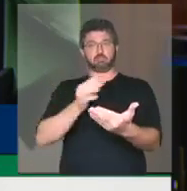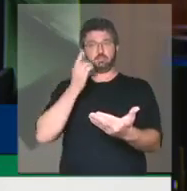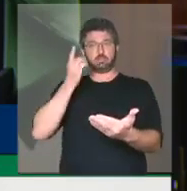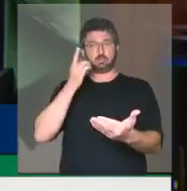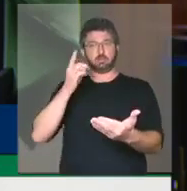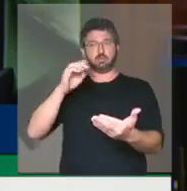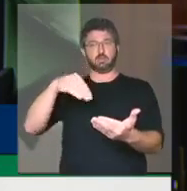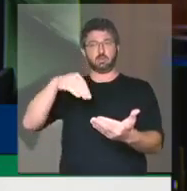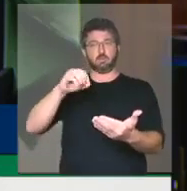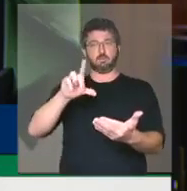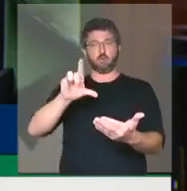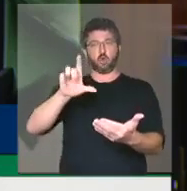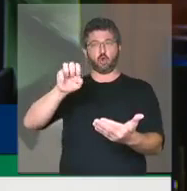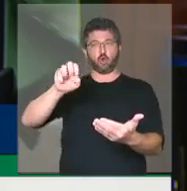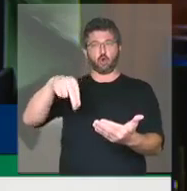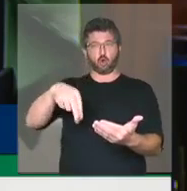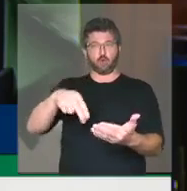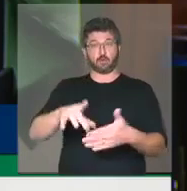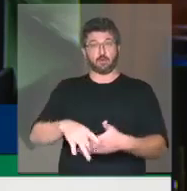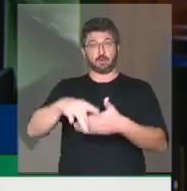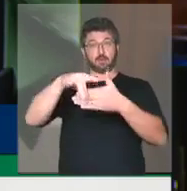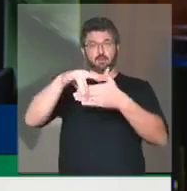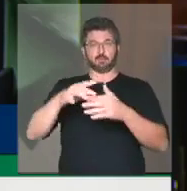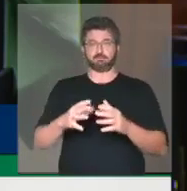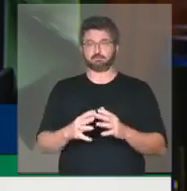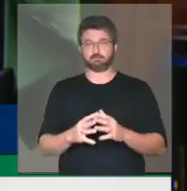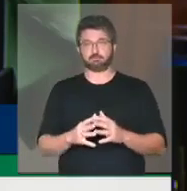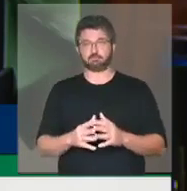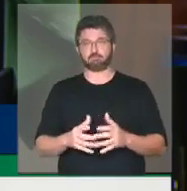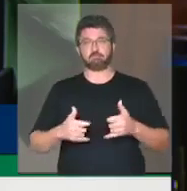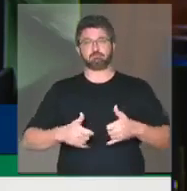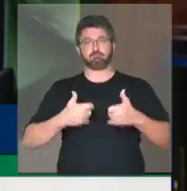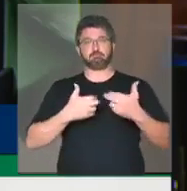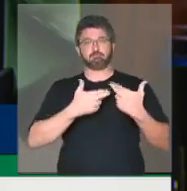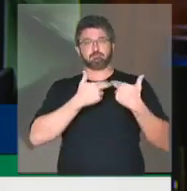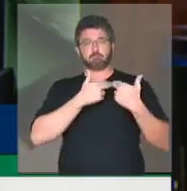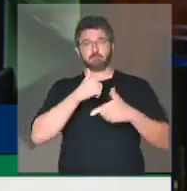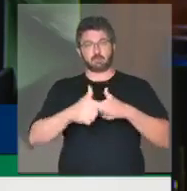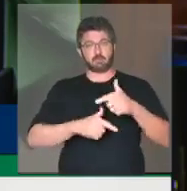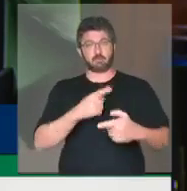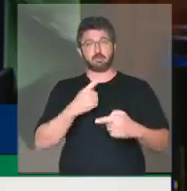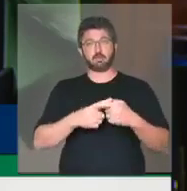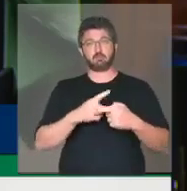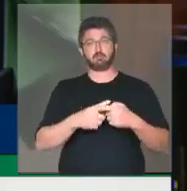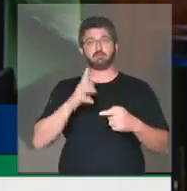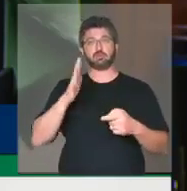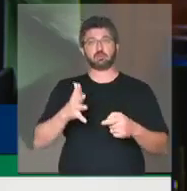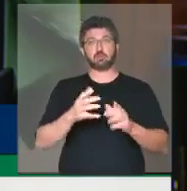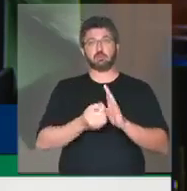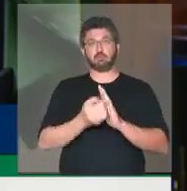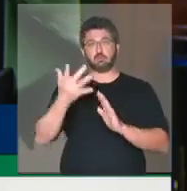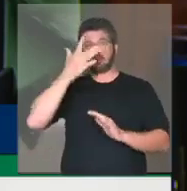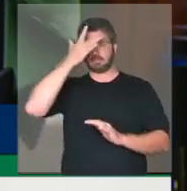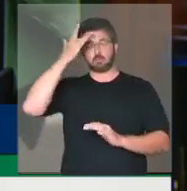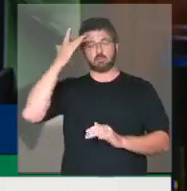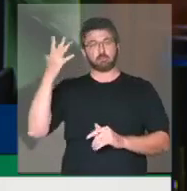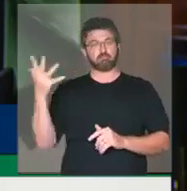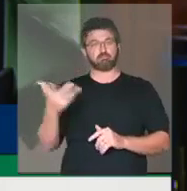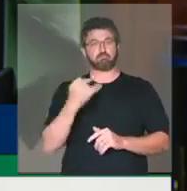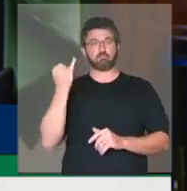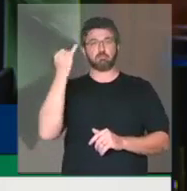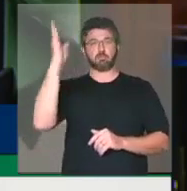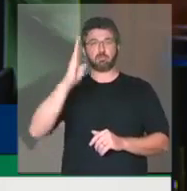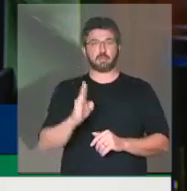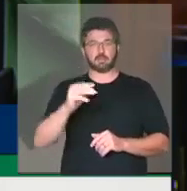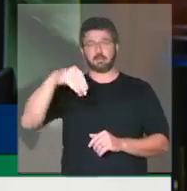deputado Alessandro Molon. Uma função honrosa na medida em que já foi ocupada por grandes brasileiros,